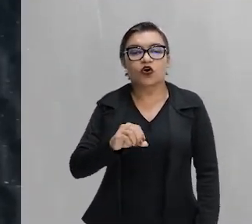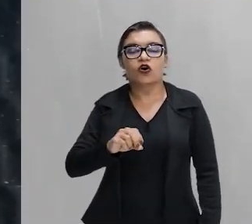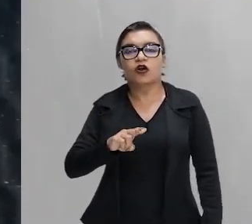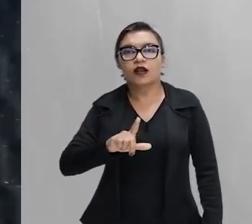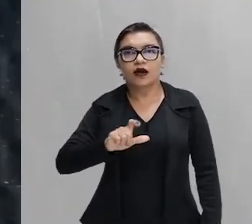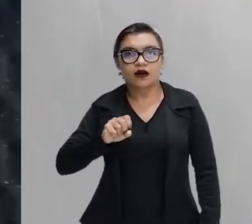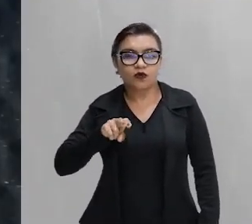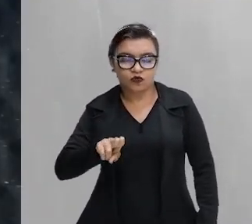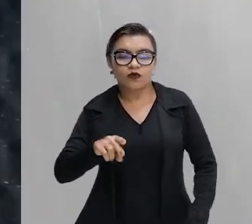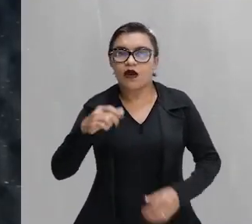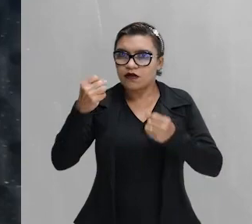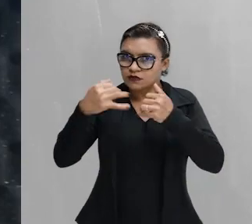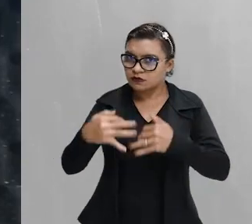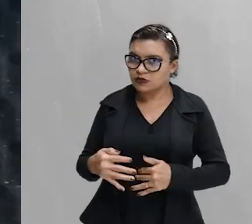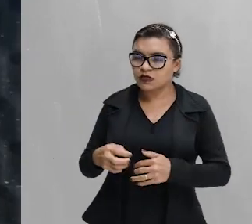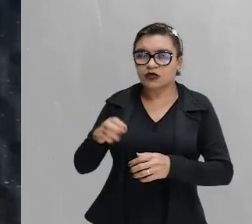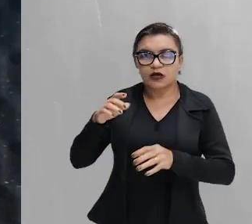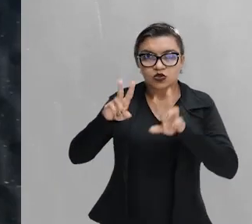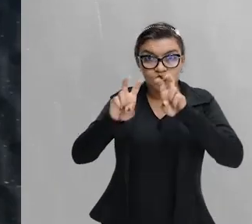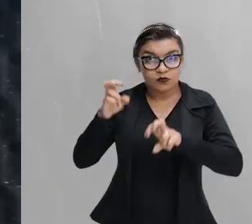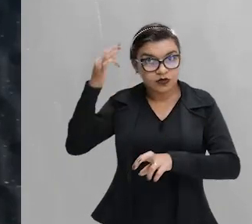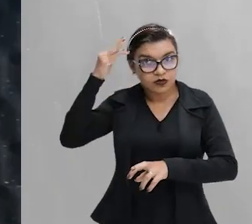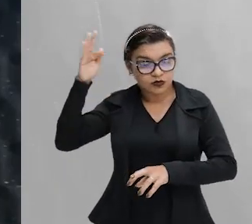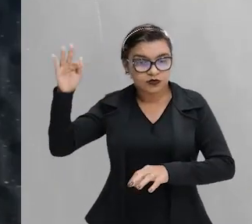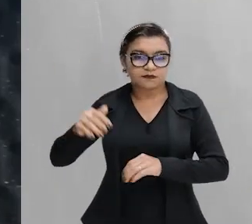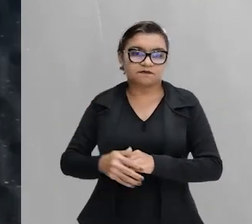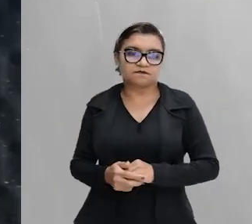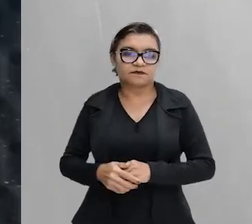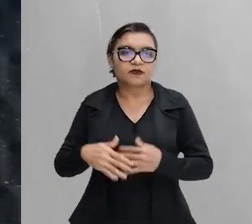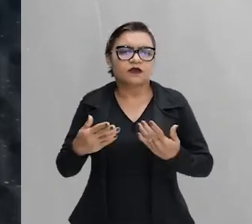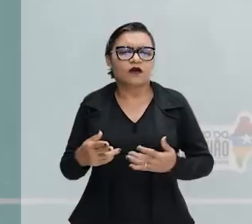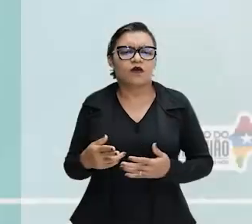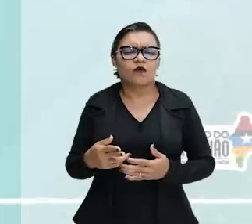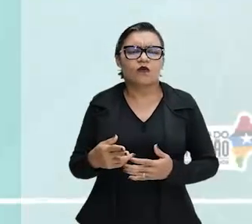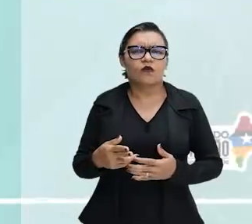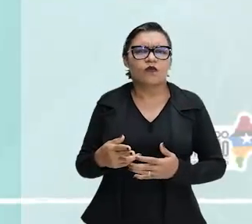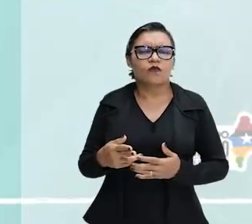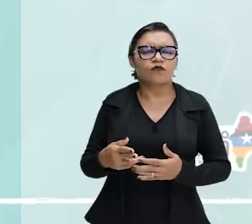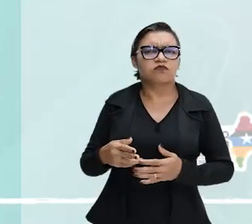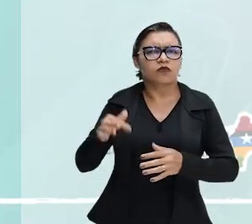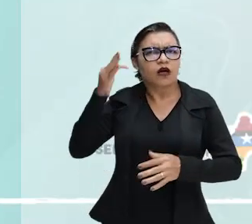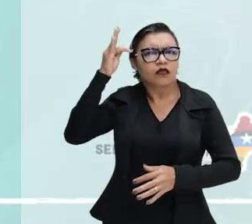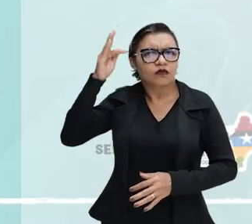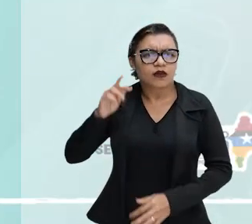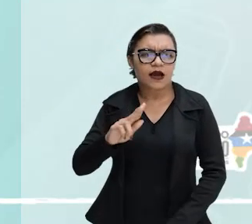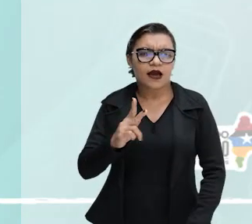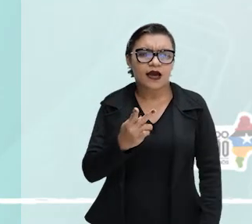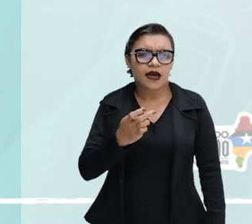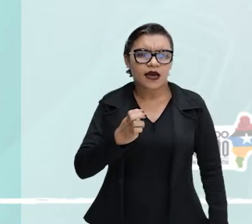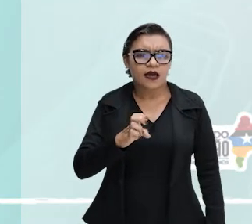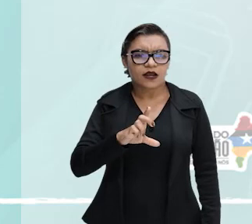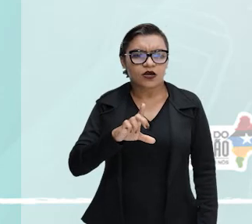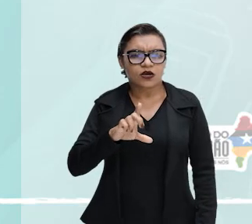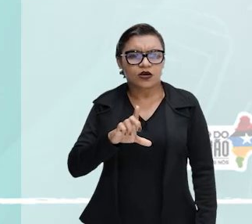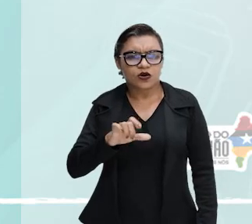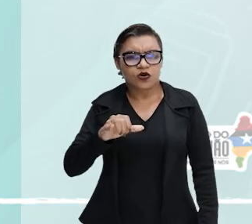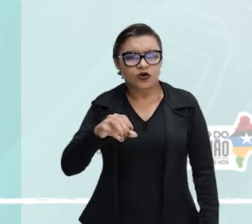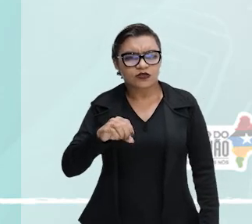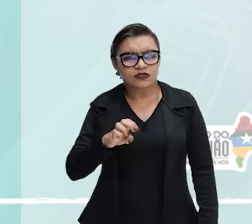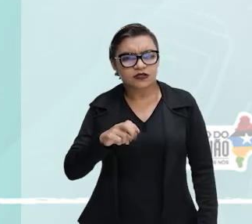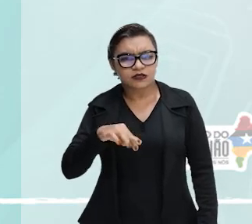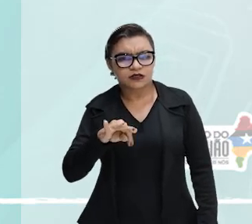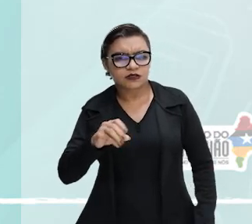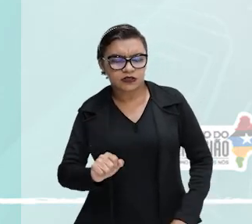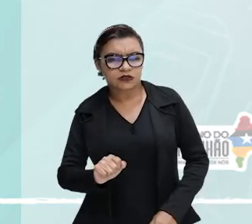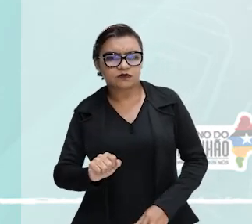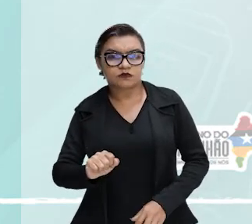né? Bom, então heliocentrismo, certo? É uma palavra, certo, que tem a origem